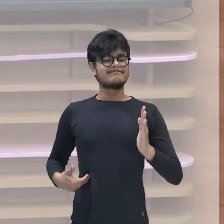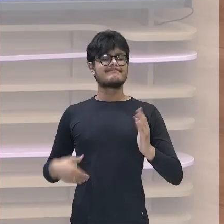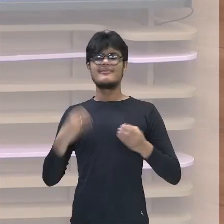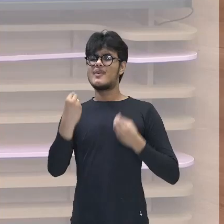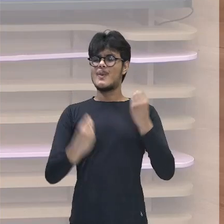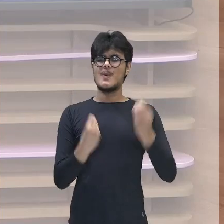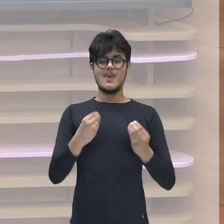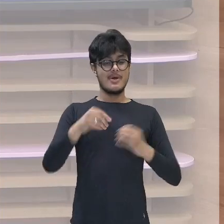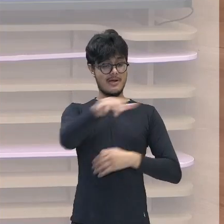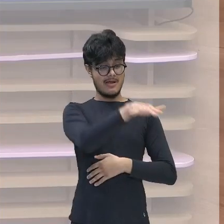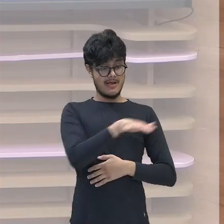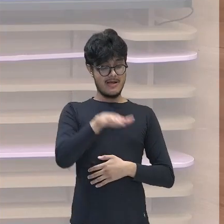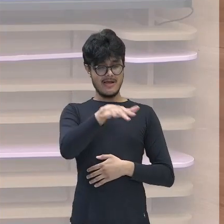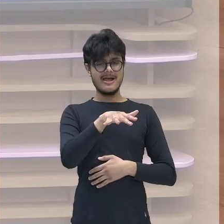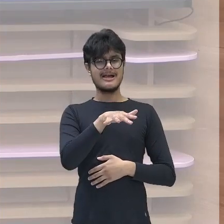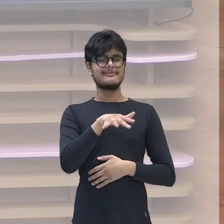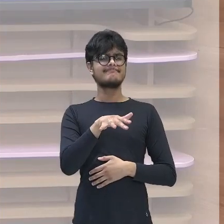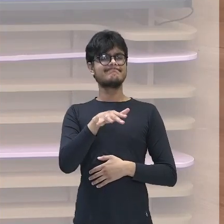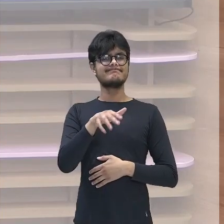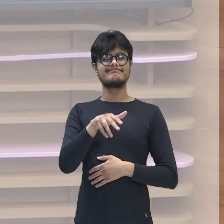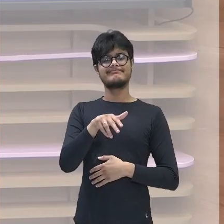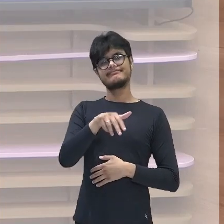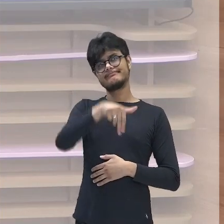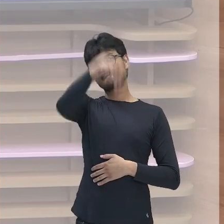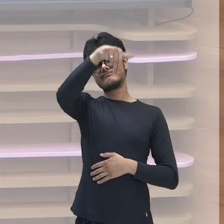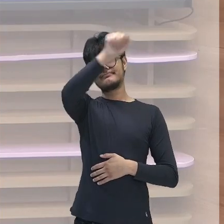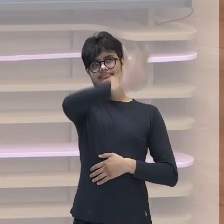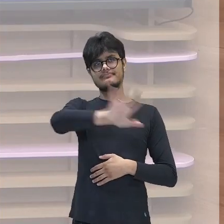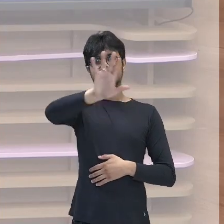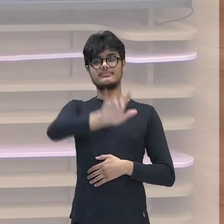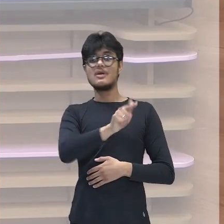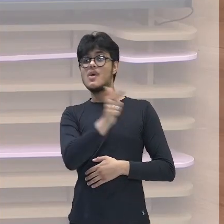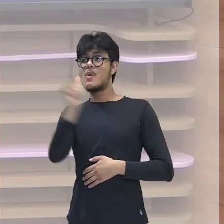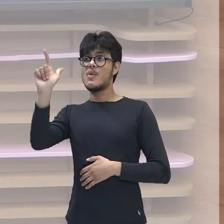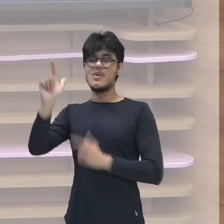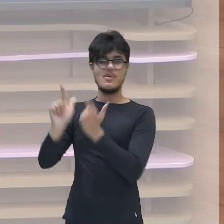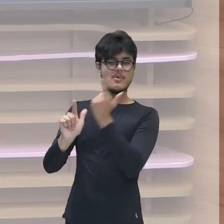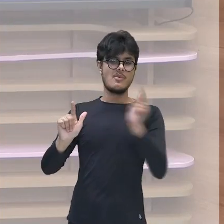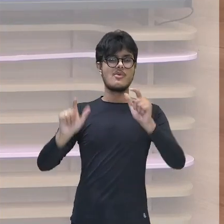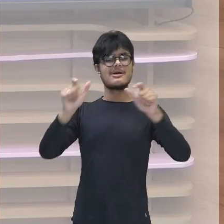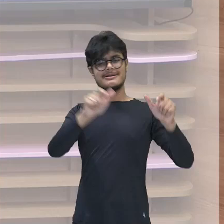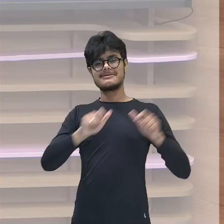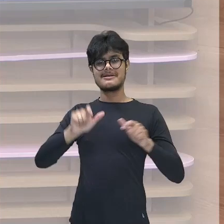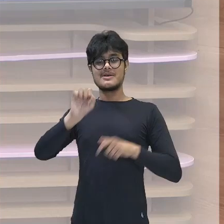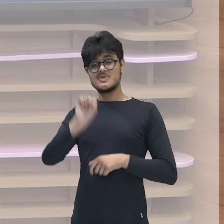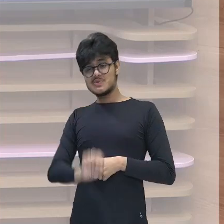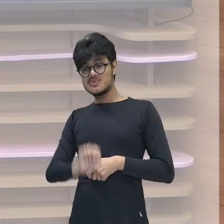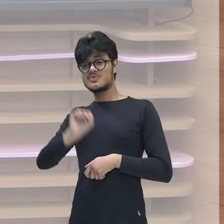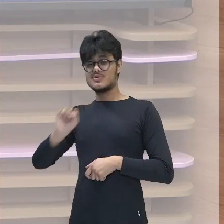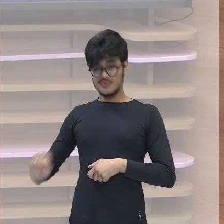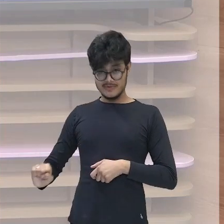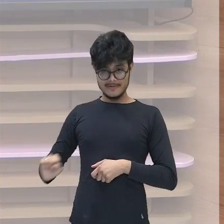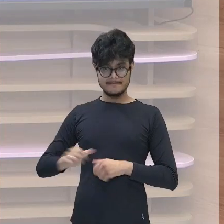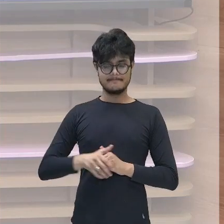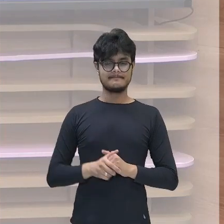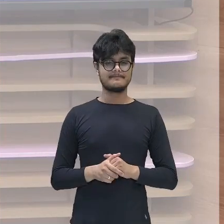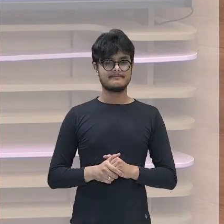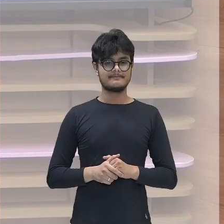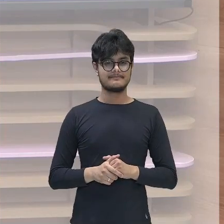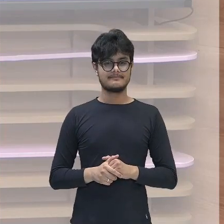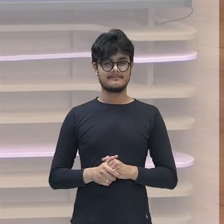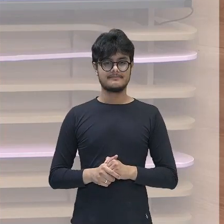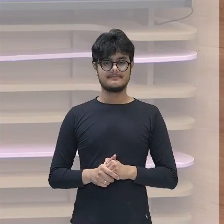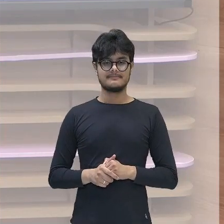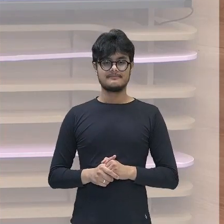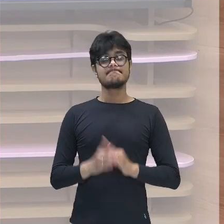a economia da região norte a outras partes do Brasil, a região sul e a região sudeste. Então,